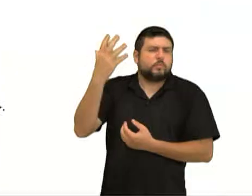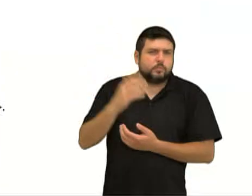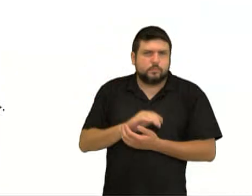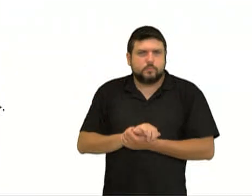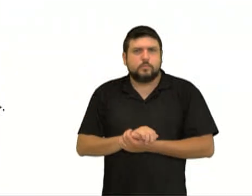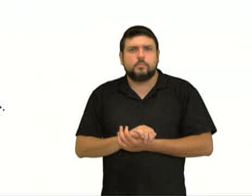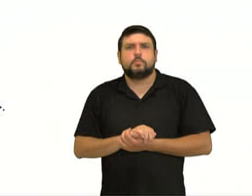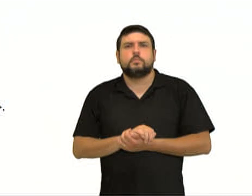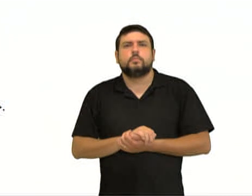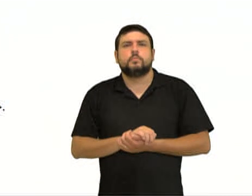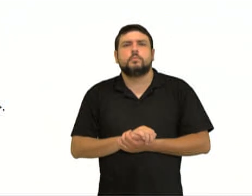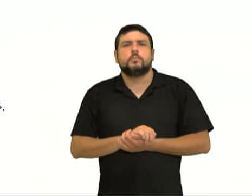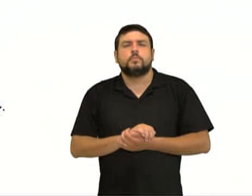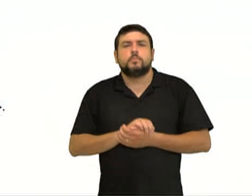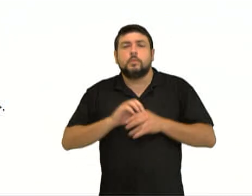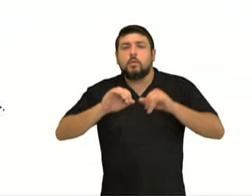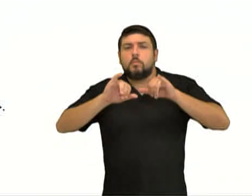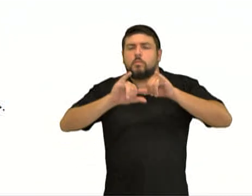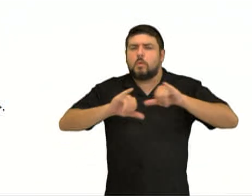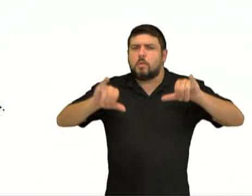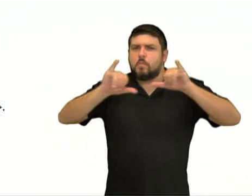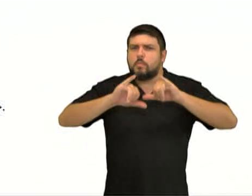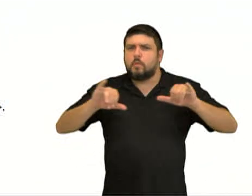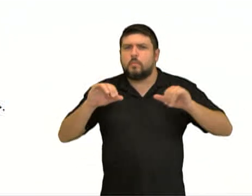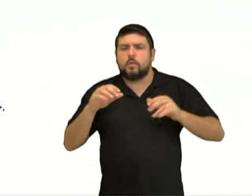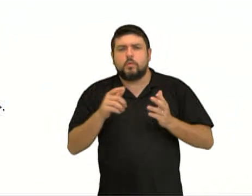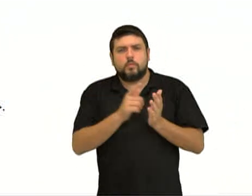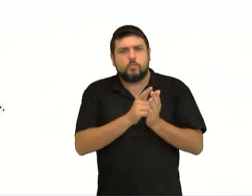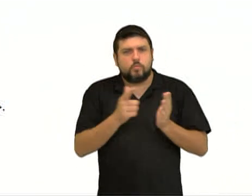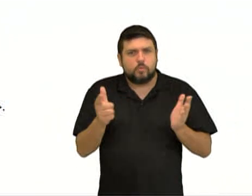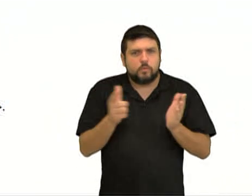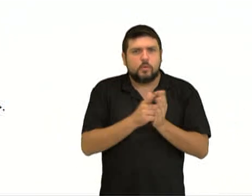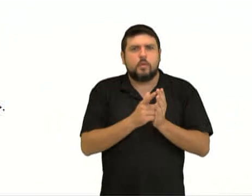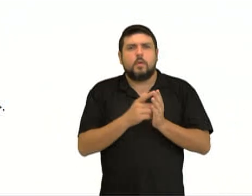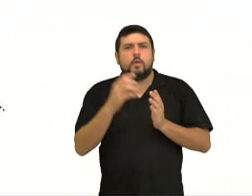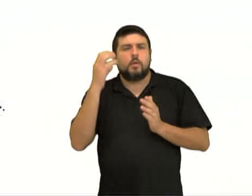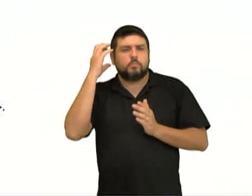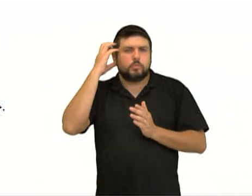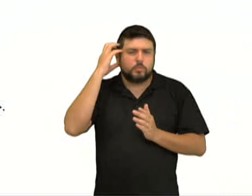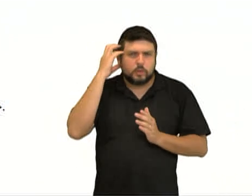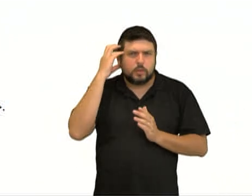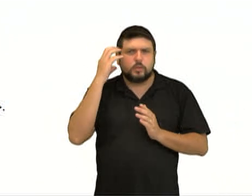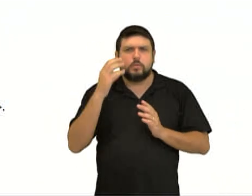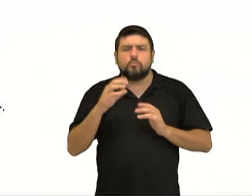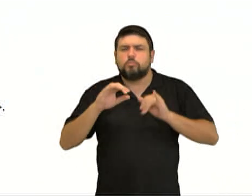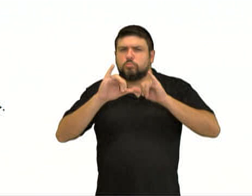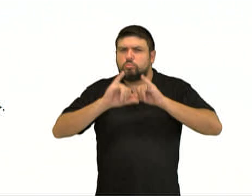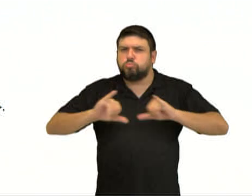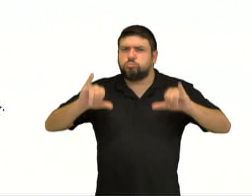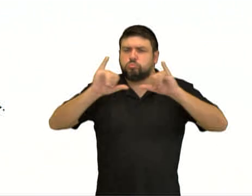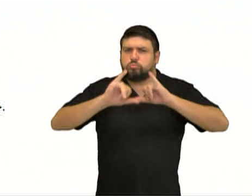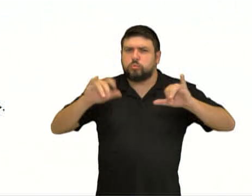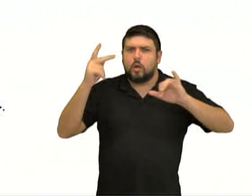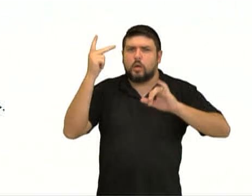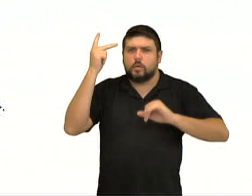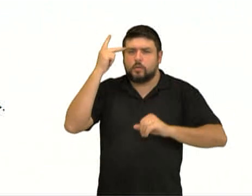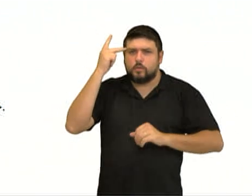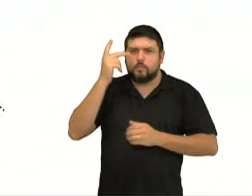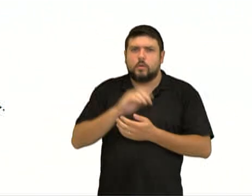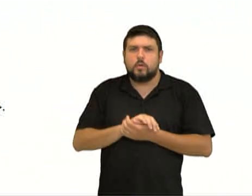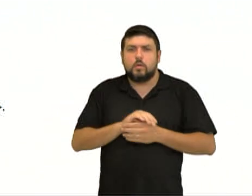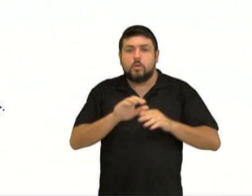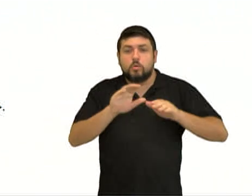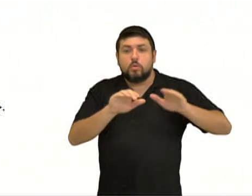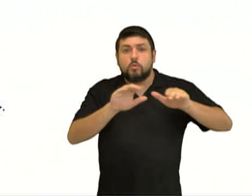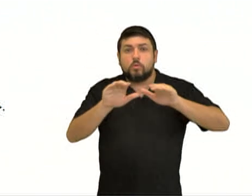lá. Grande propaganda nos meios de imprensa, jornais, revistas, rádio, muita propaganda em São Paulo, chamando então as